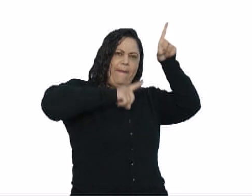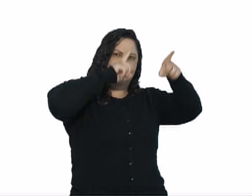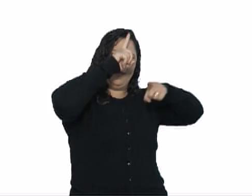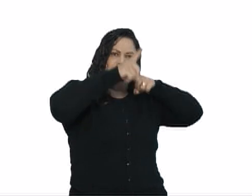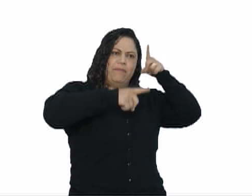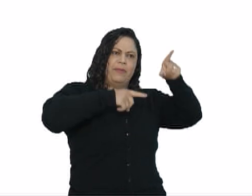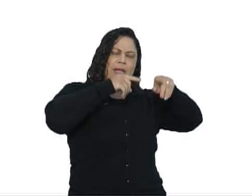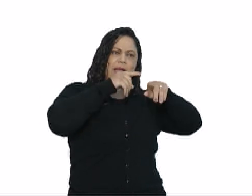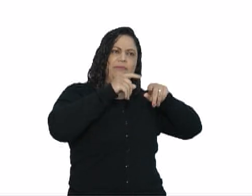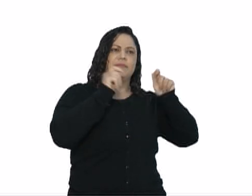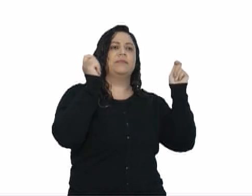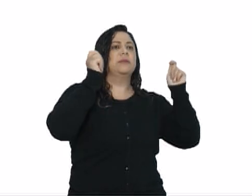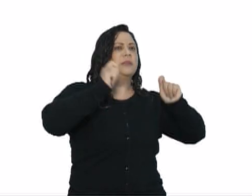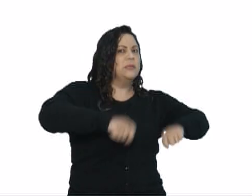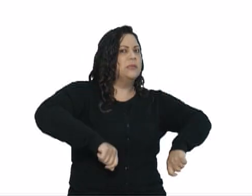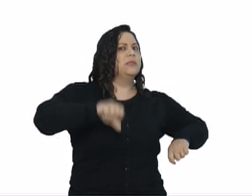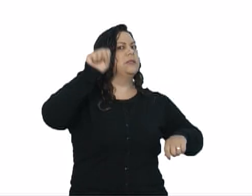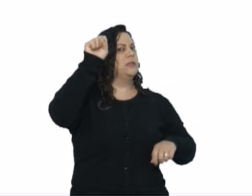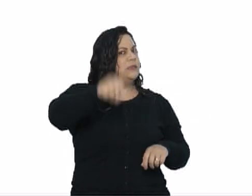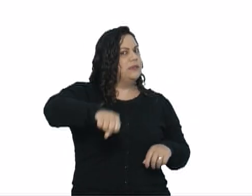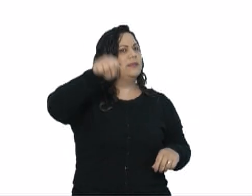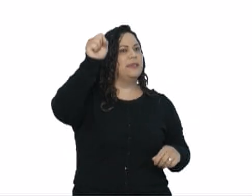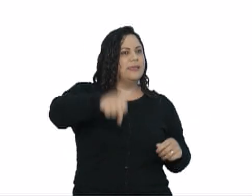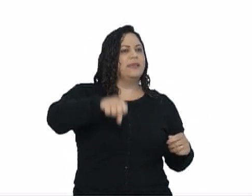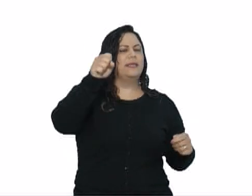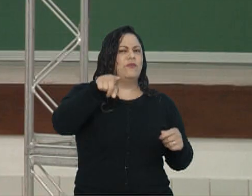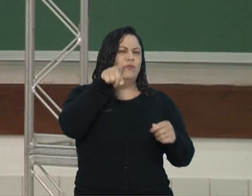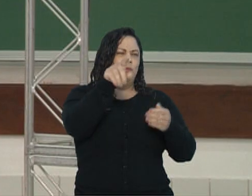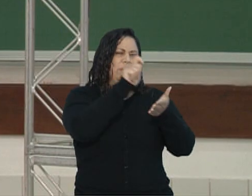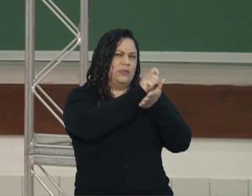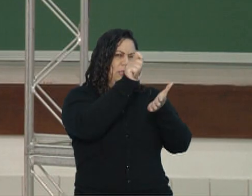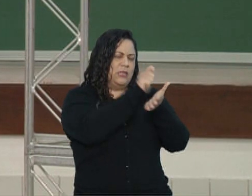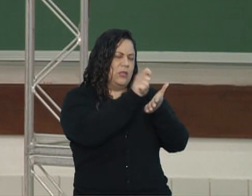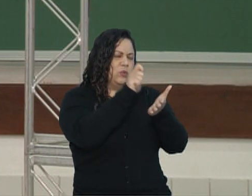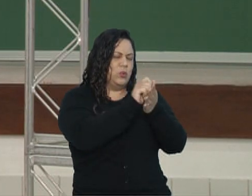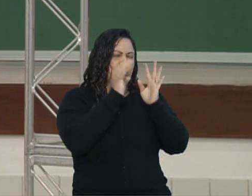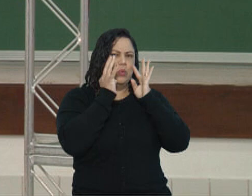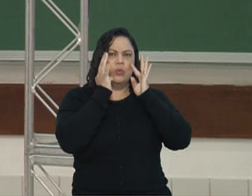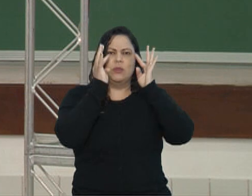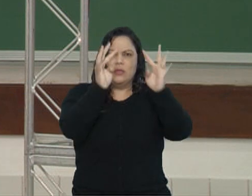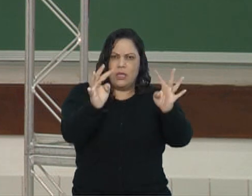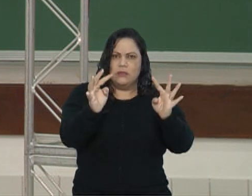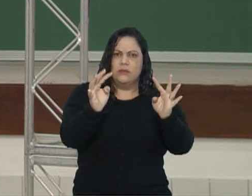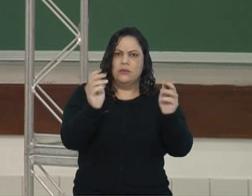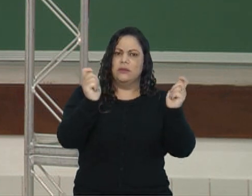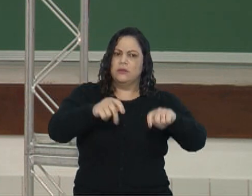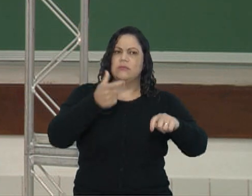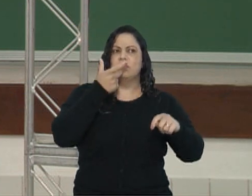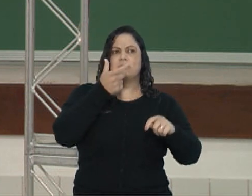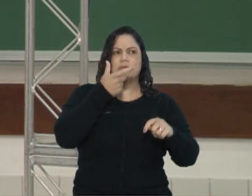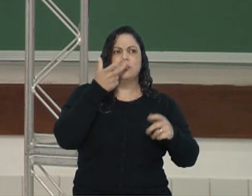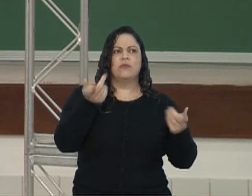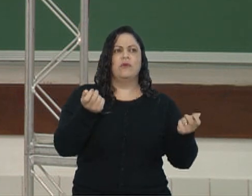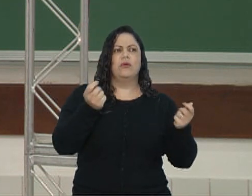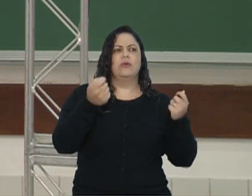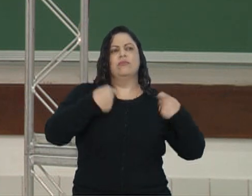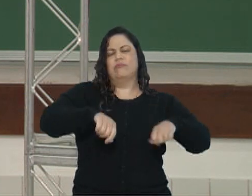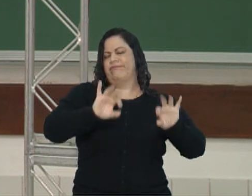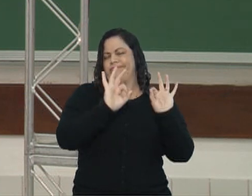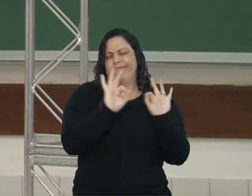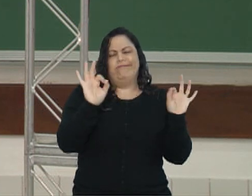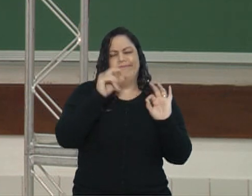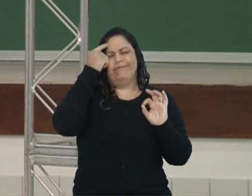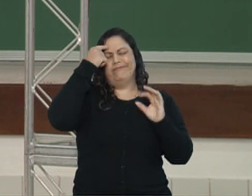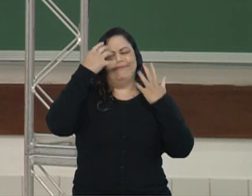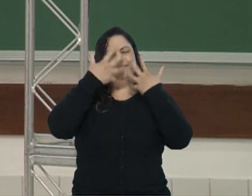despolitização? Corretíssimo. Você que anotou aí, você que está atento, você já falou na hora, né? Não precisava nem de